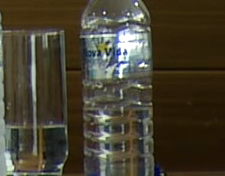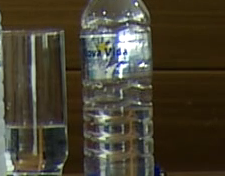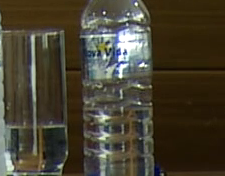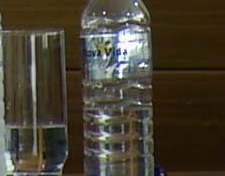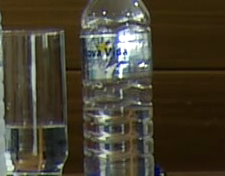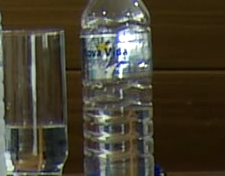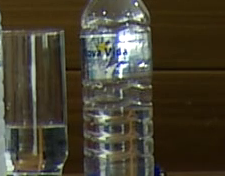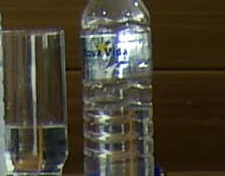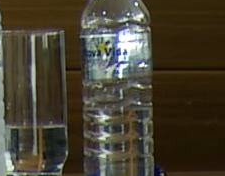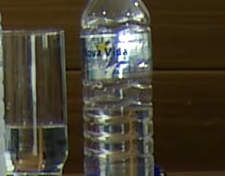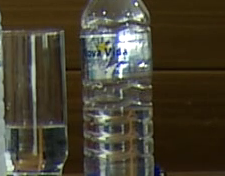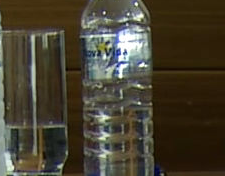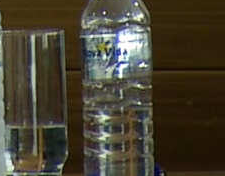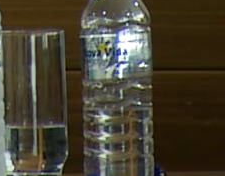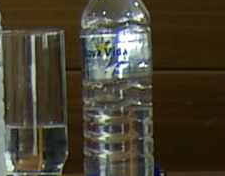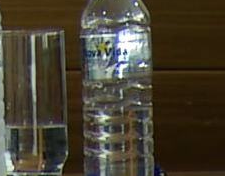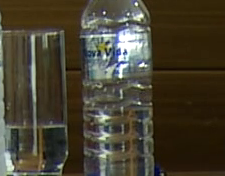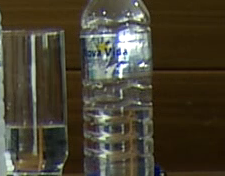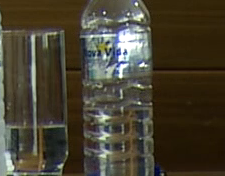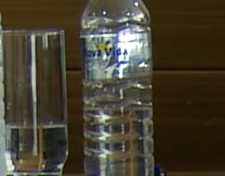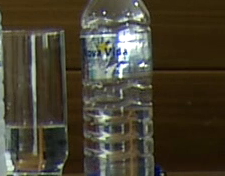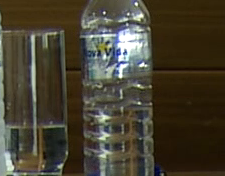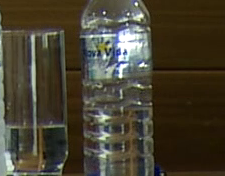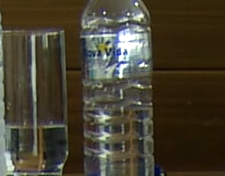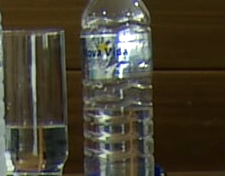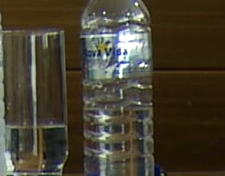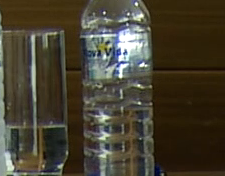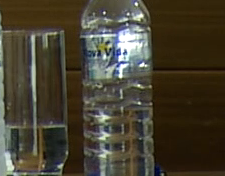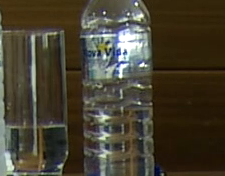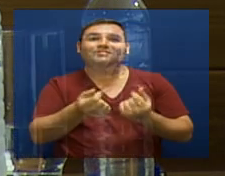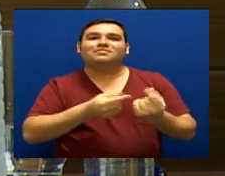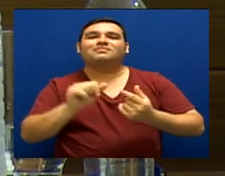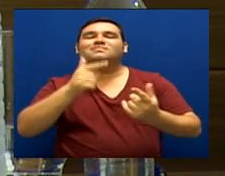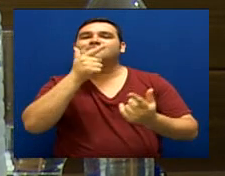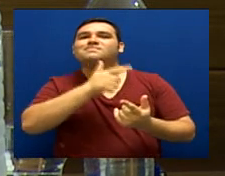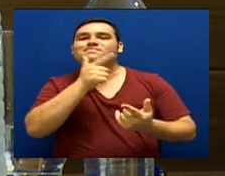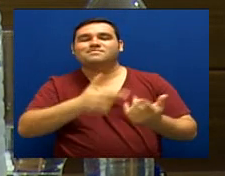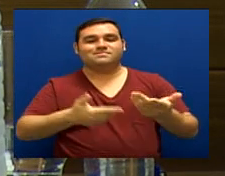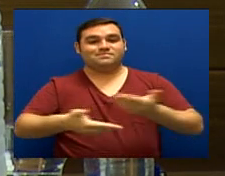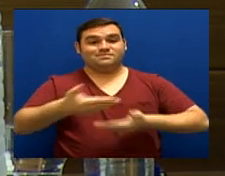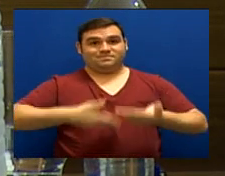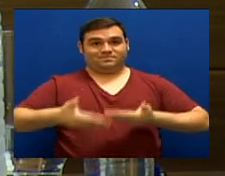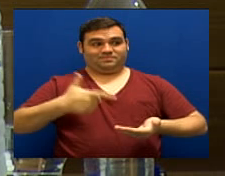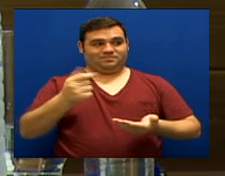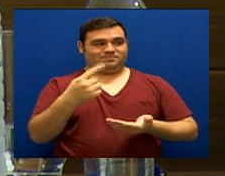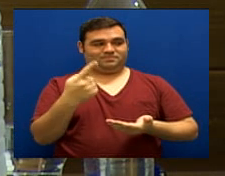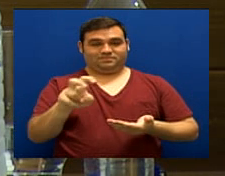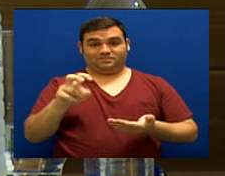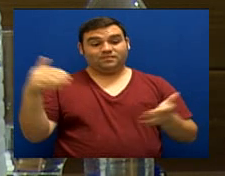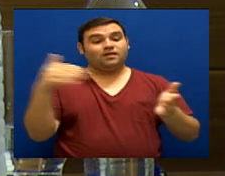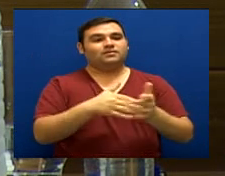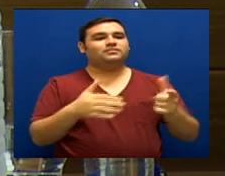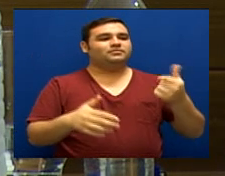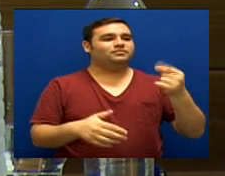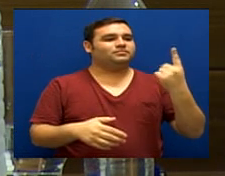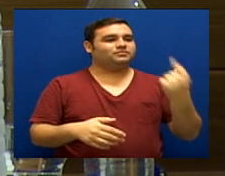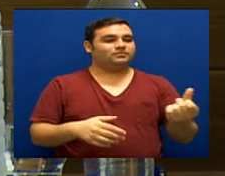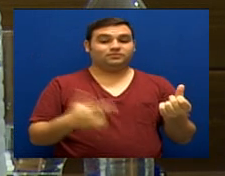saem urbs então essas receitas arrecadadas e 2015 2016